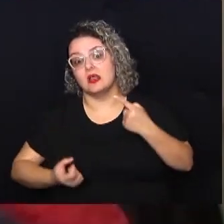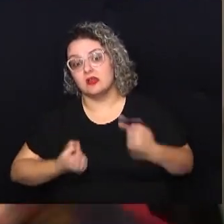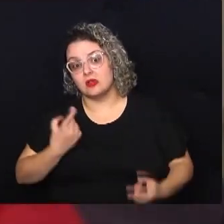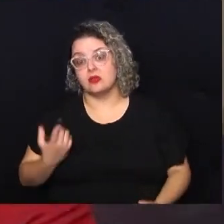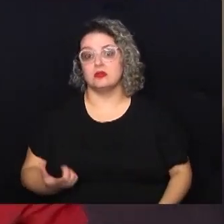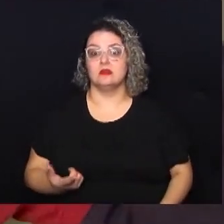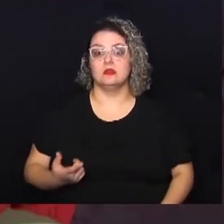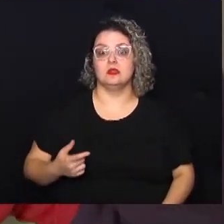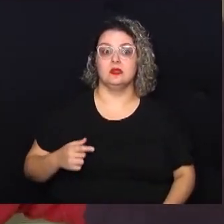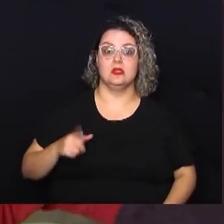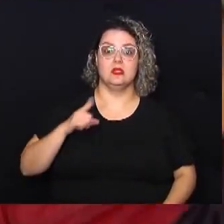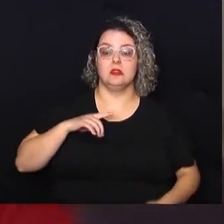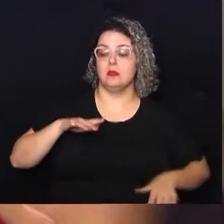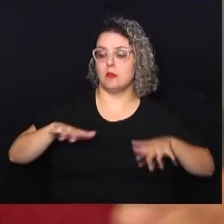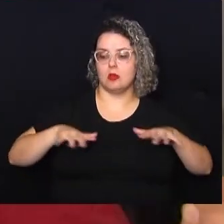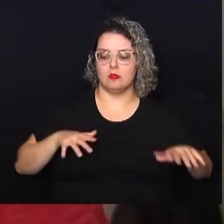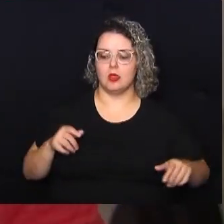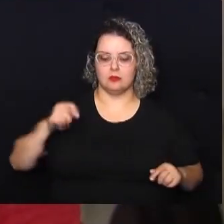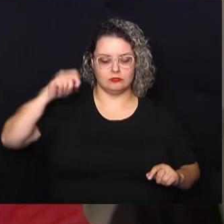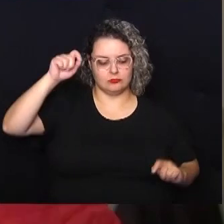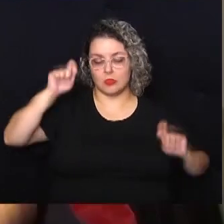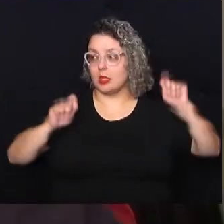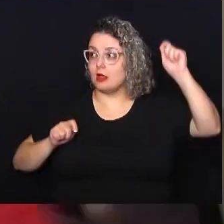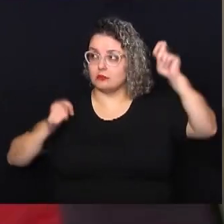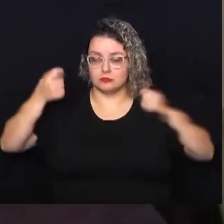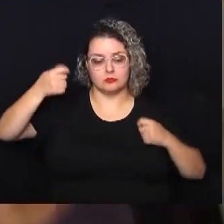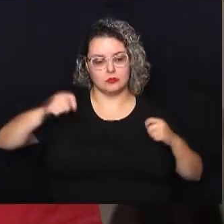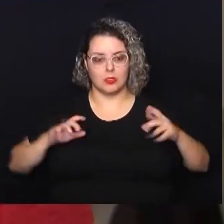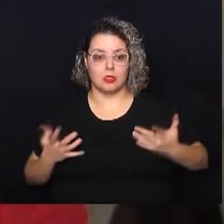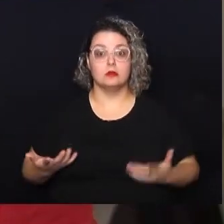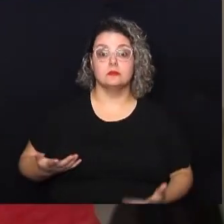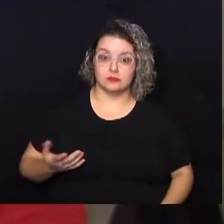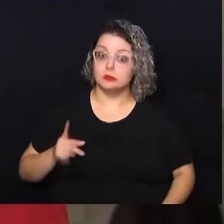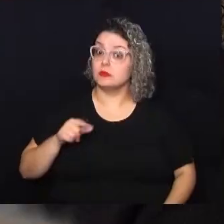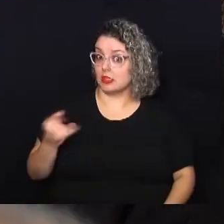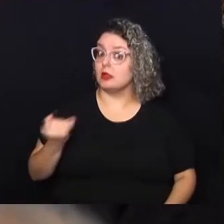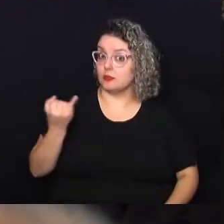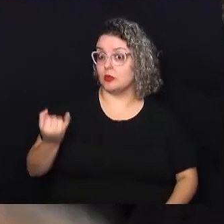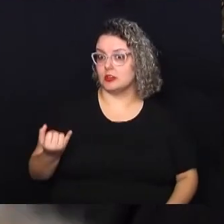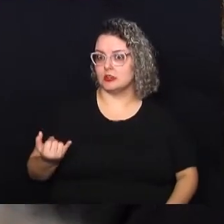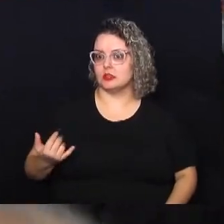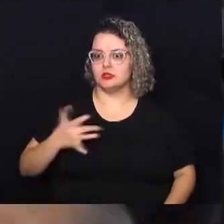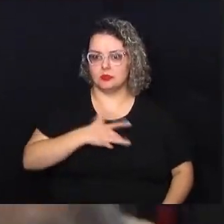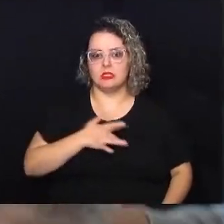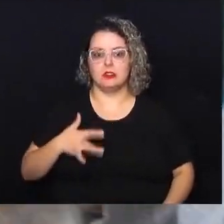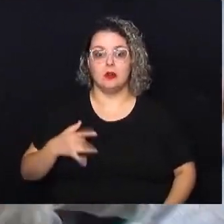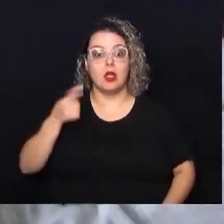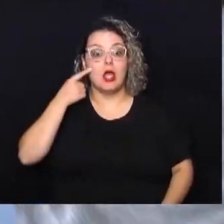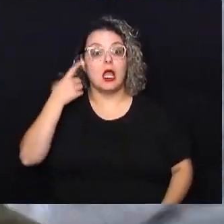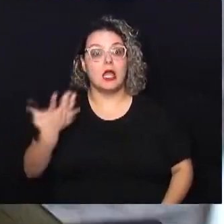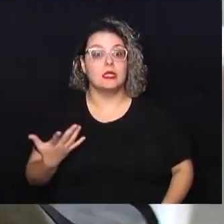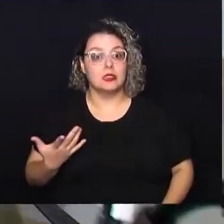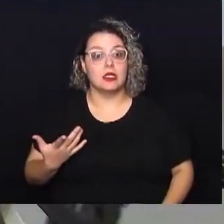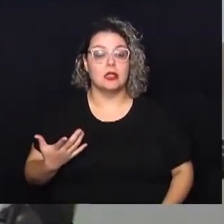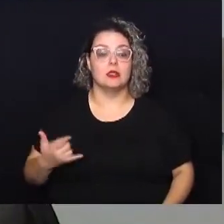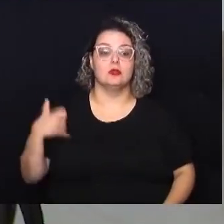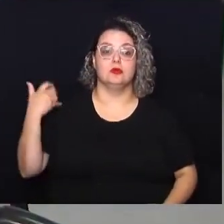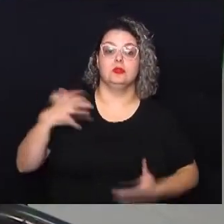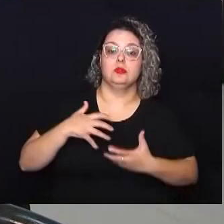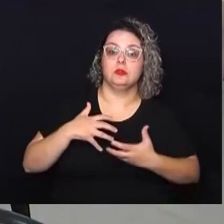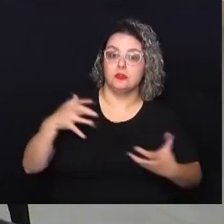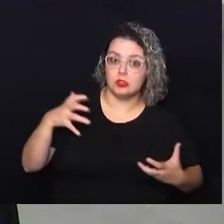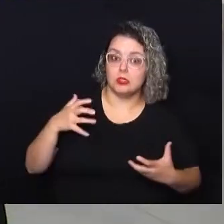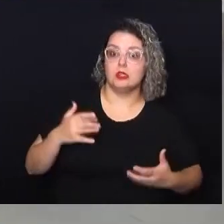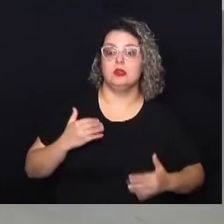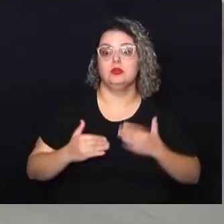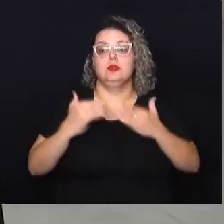uma movimentação que acaba sendo interessante. A ideia é que os idosos desenvolvam depois